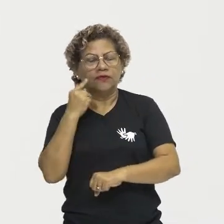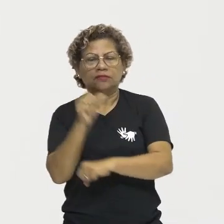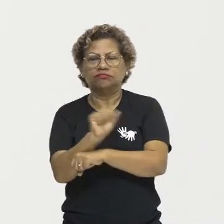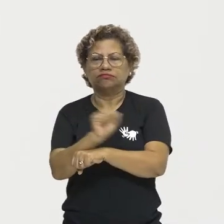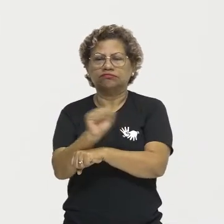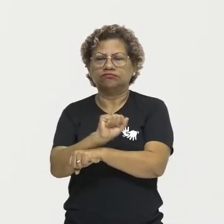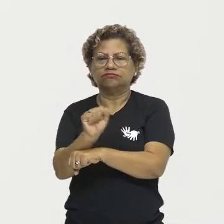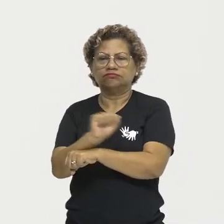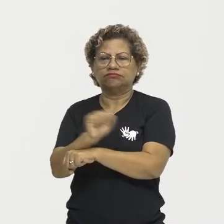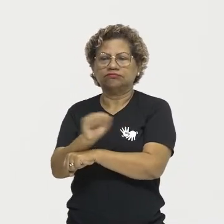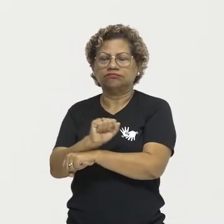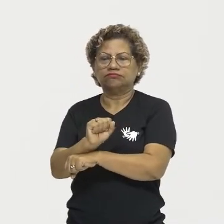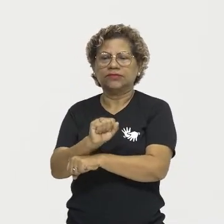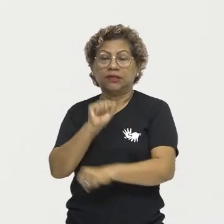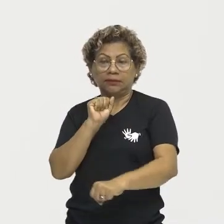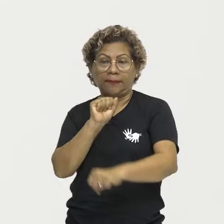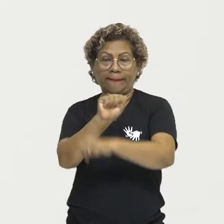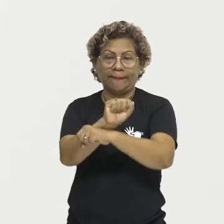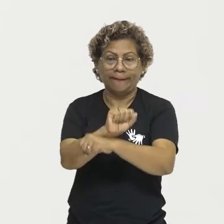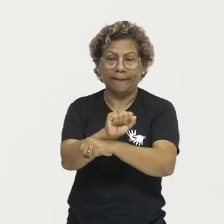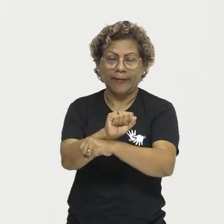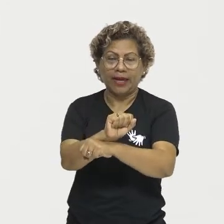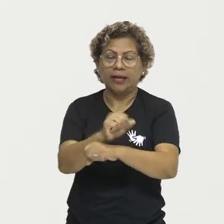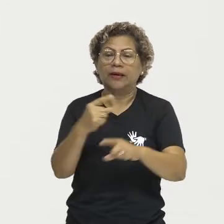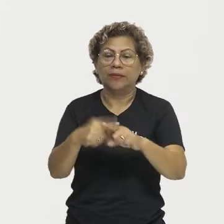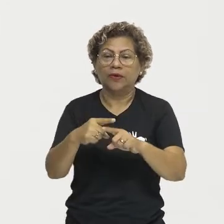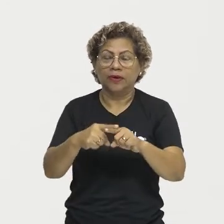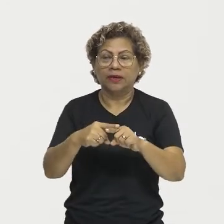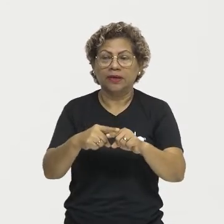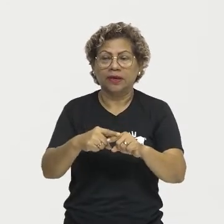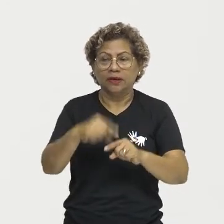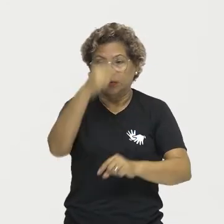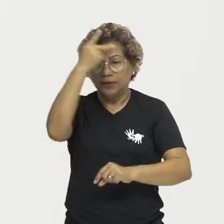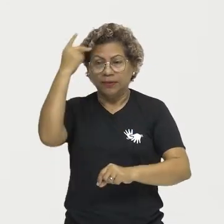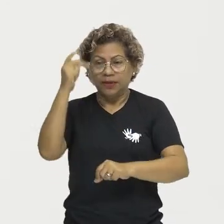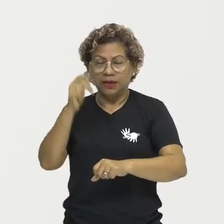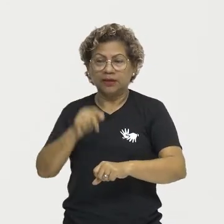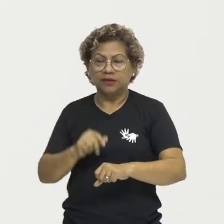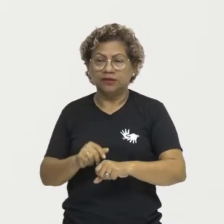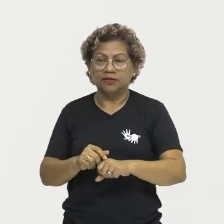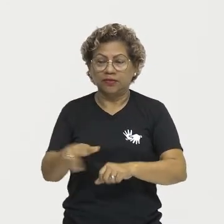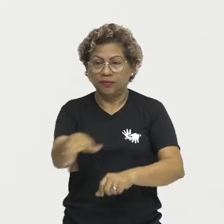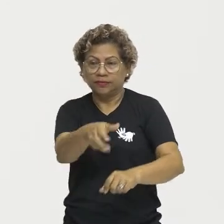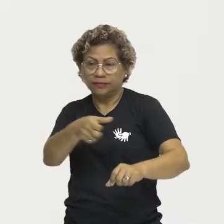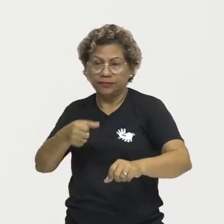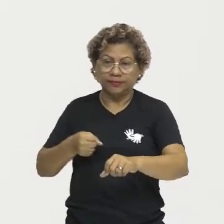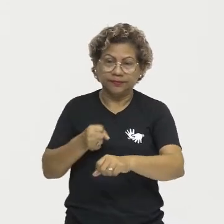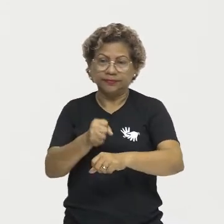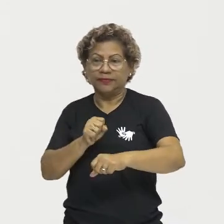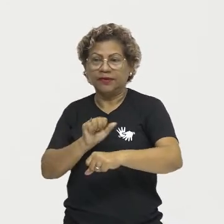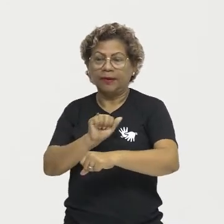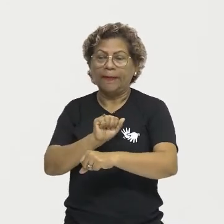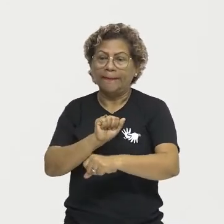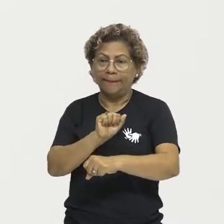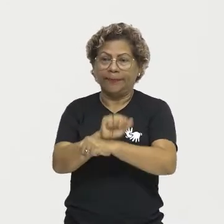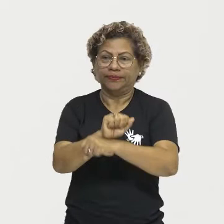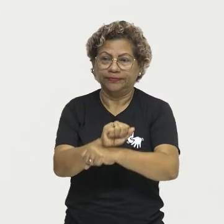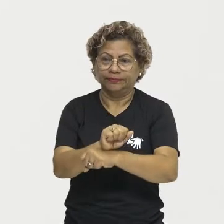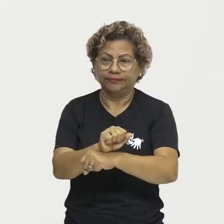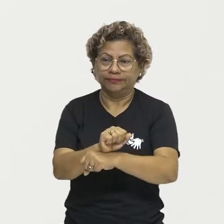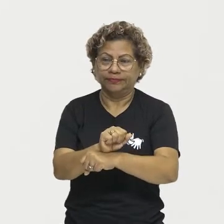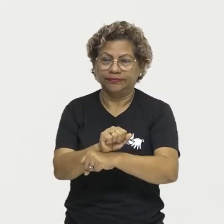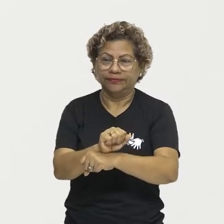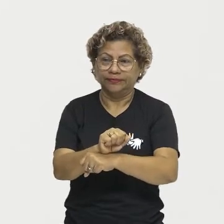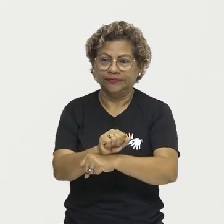e ele só conseguiu parar por causa da ação da força dos freios que atuaram sobre as rodas e também por causa da força